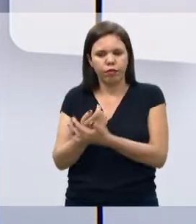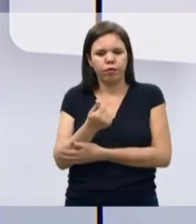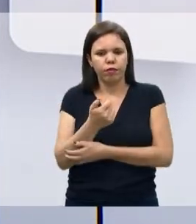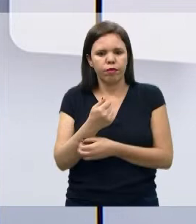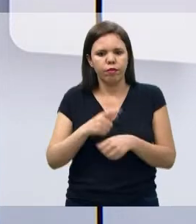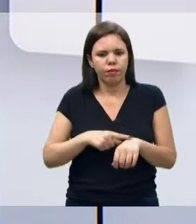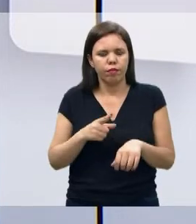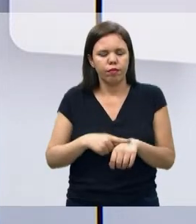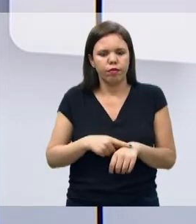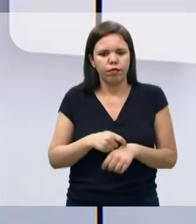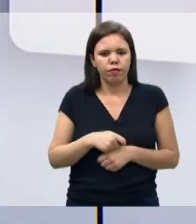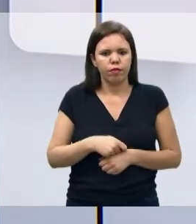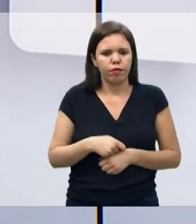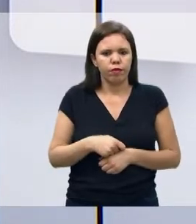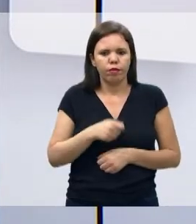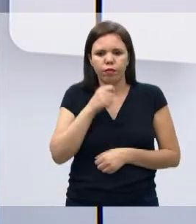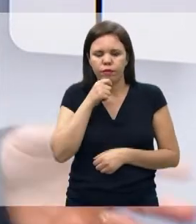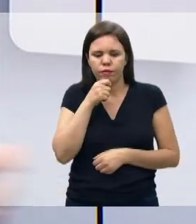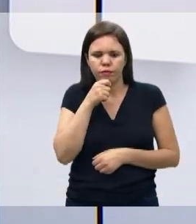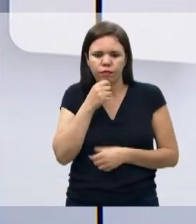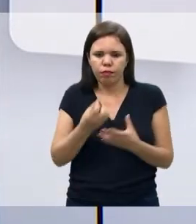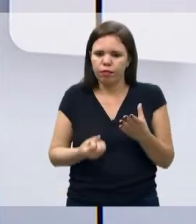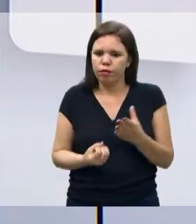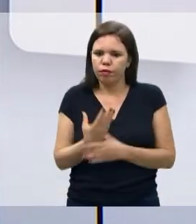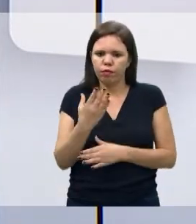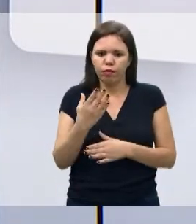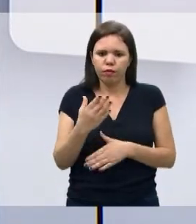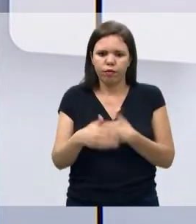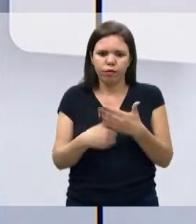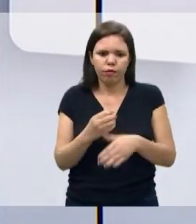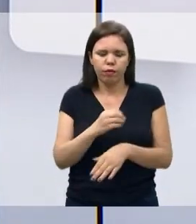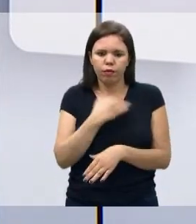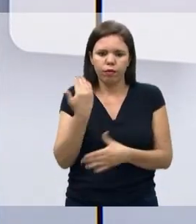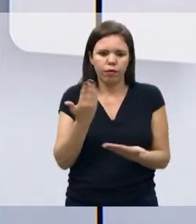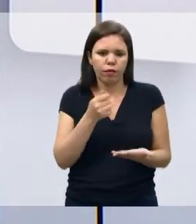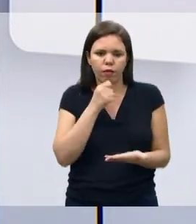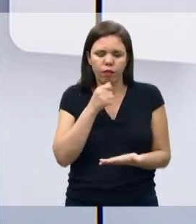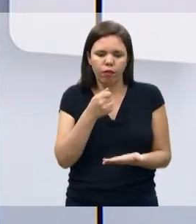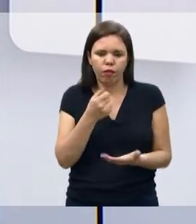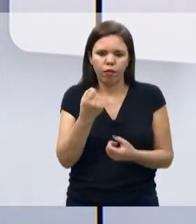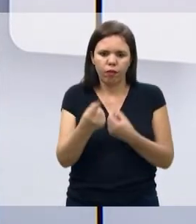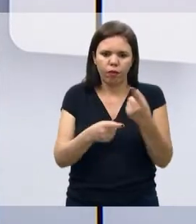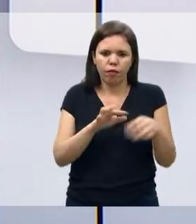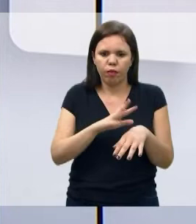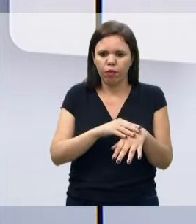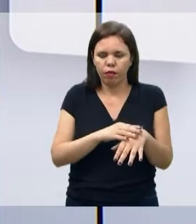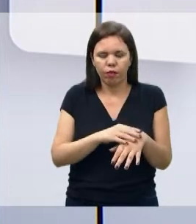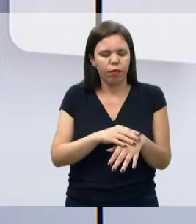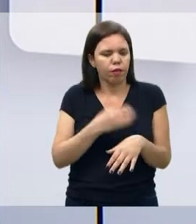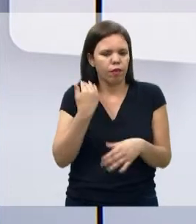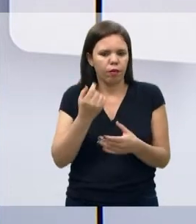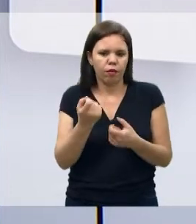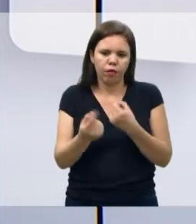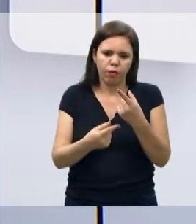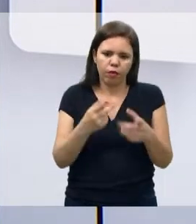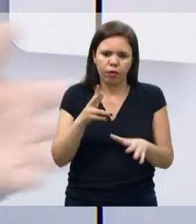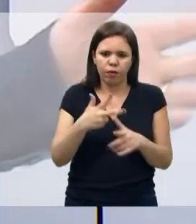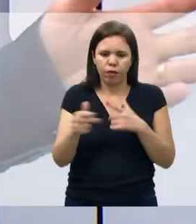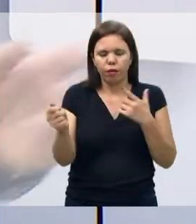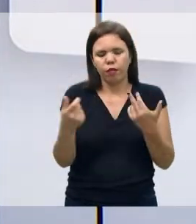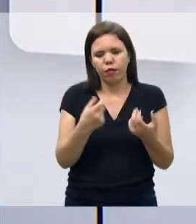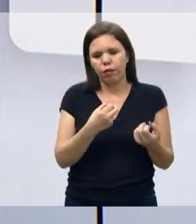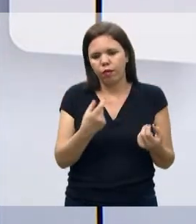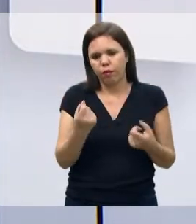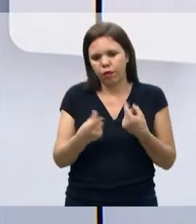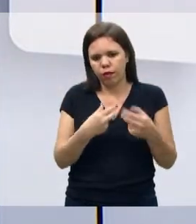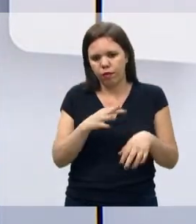elas eram incapacitantes ou levavam a óbito, hoje não são. Hoje nós perpetuamos algumas doenças. Antigamente